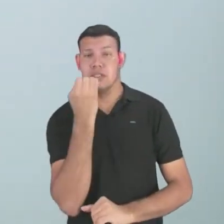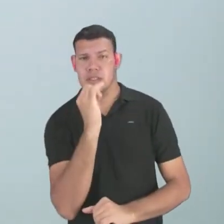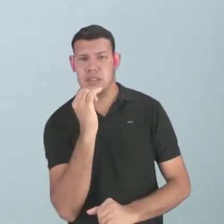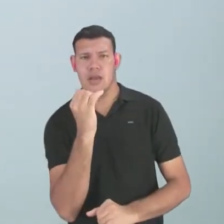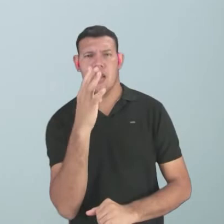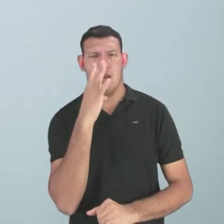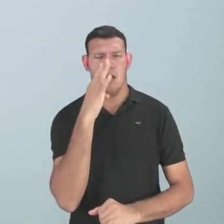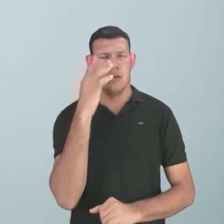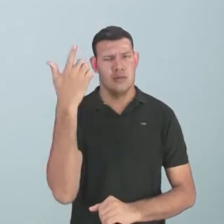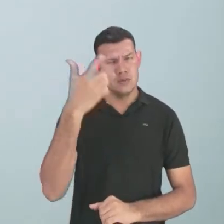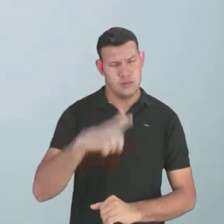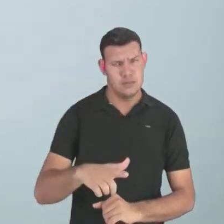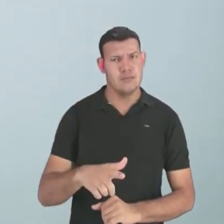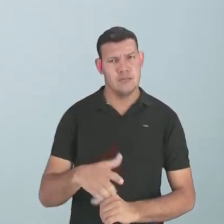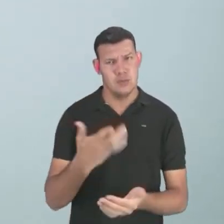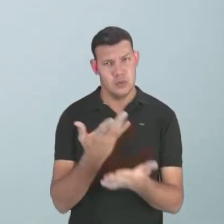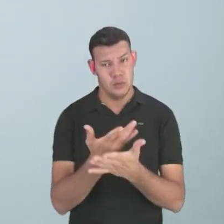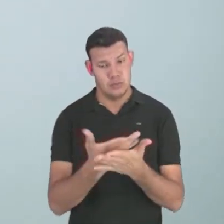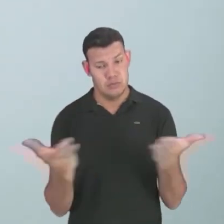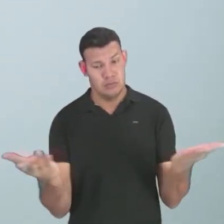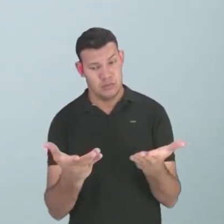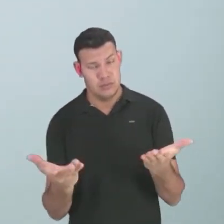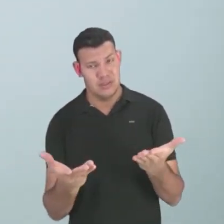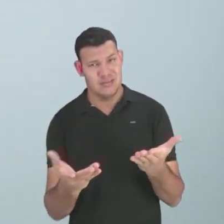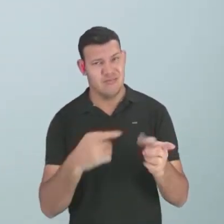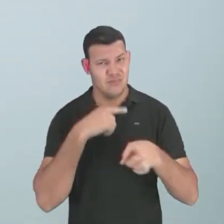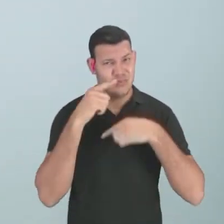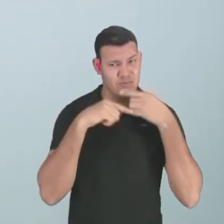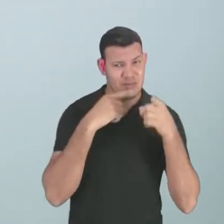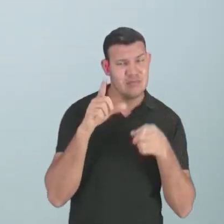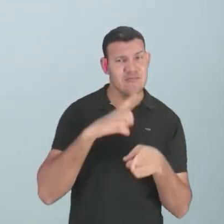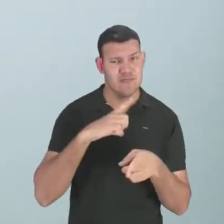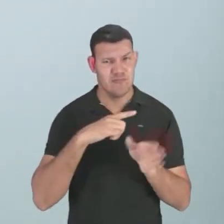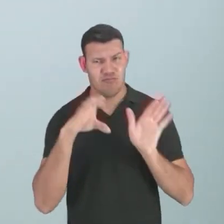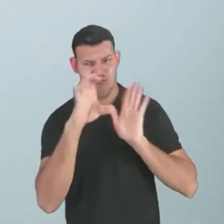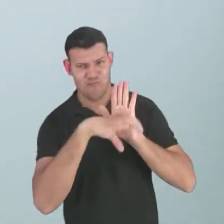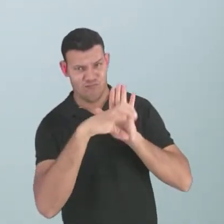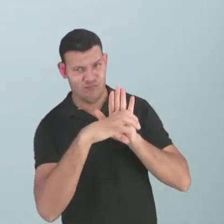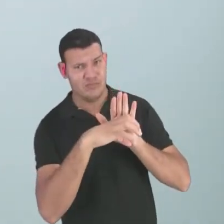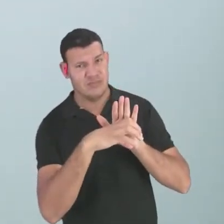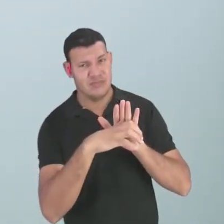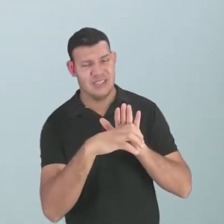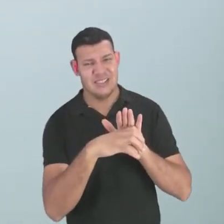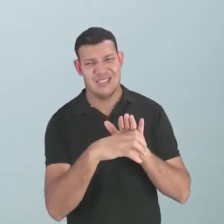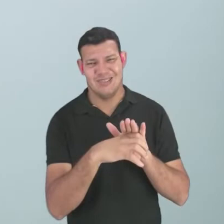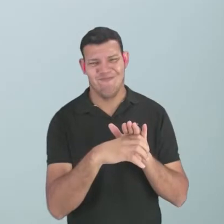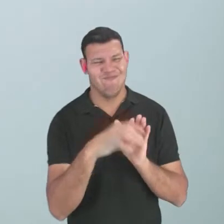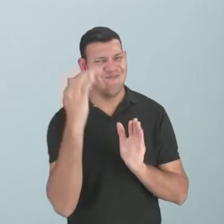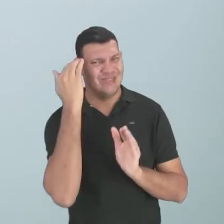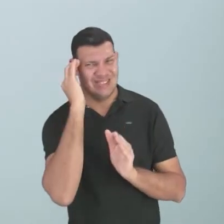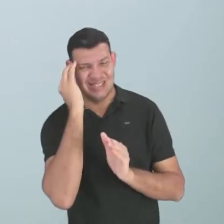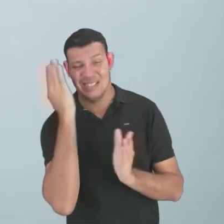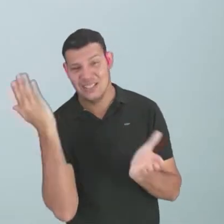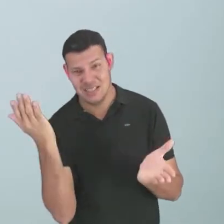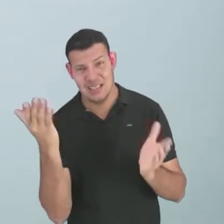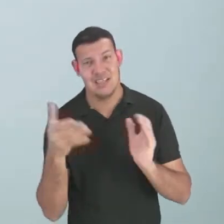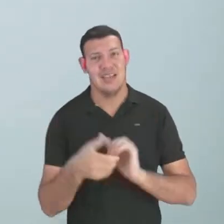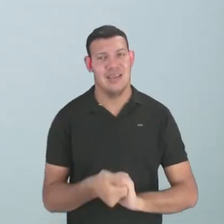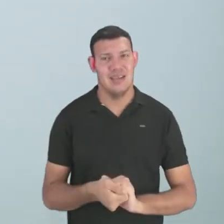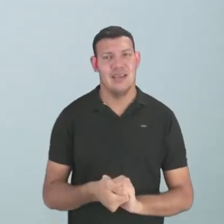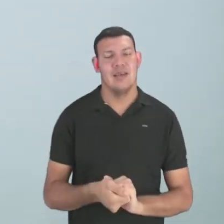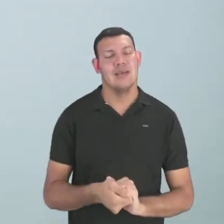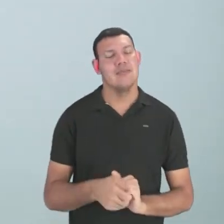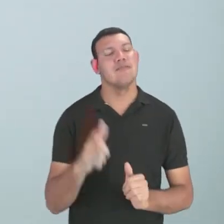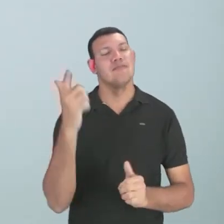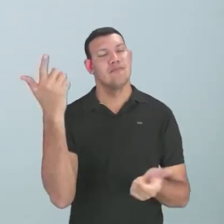essa aula novamente, né? Se você ainda tem dúvidas sobre esse conteúdo, ou se passou alguma coisa despercebido aí, você pode